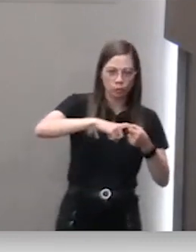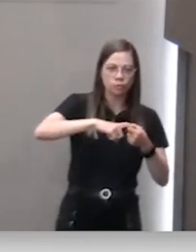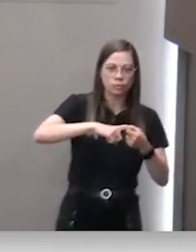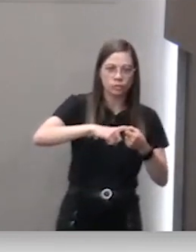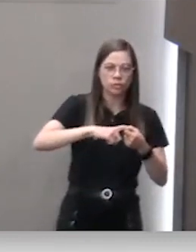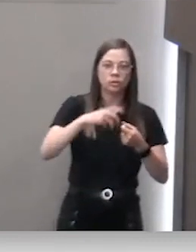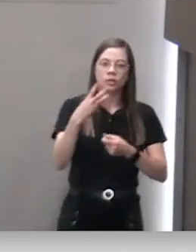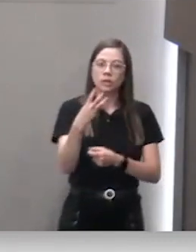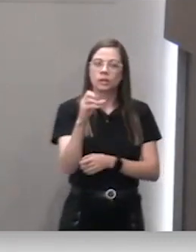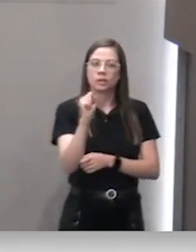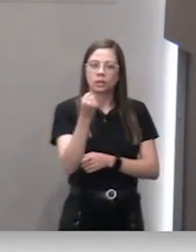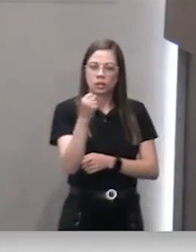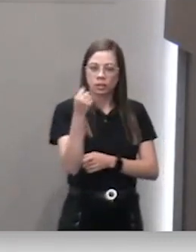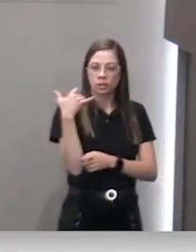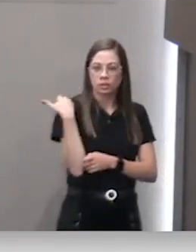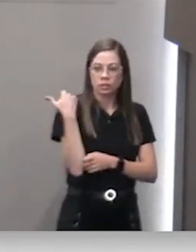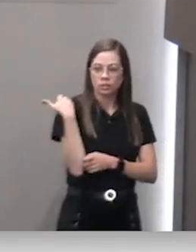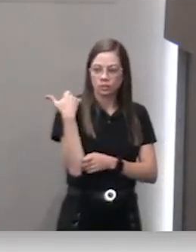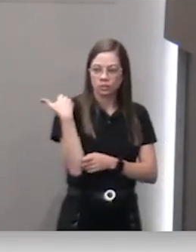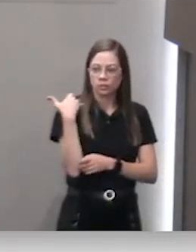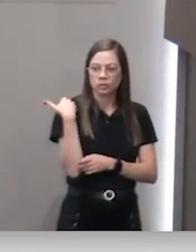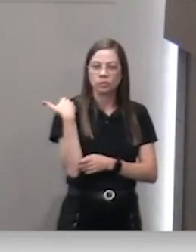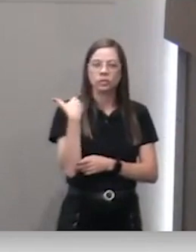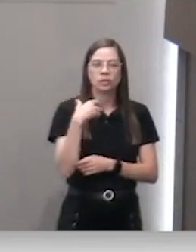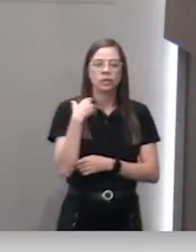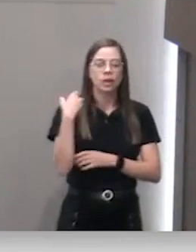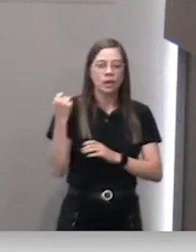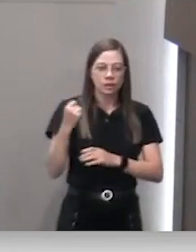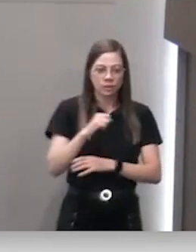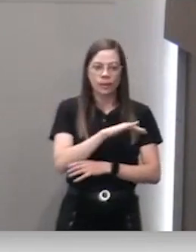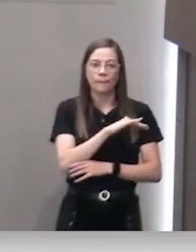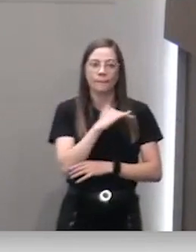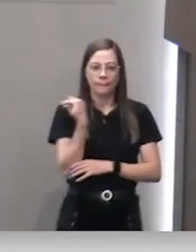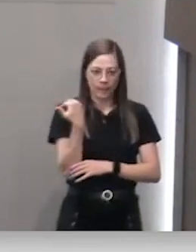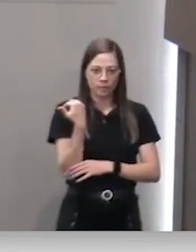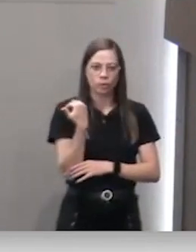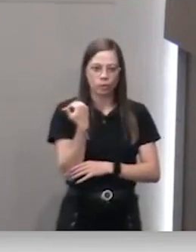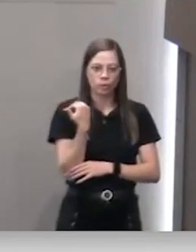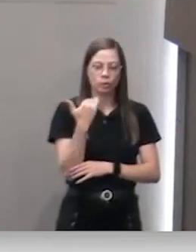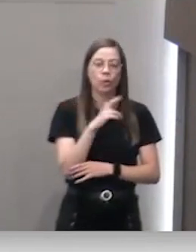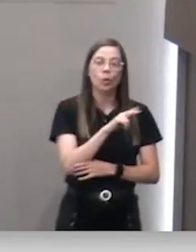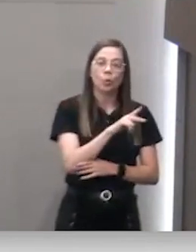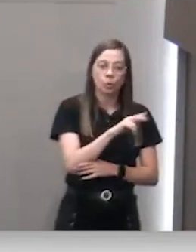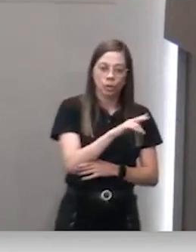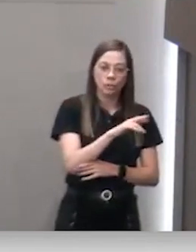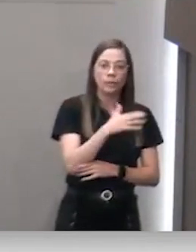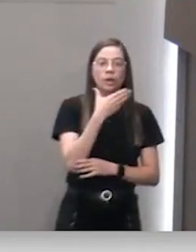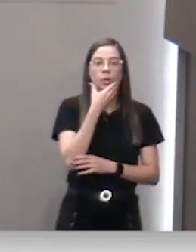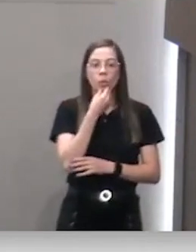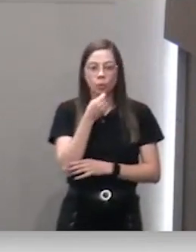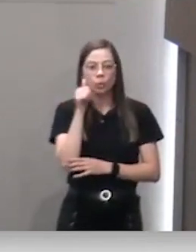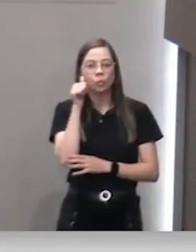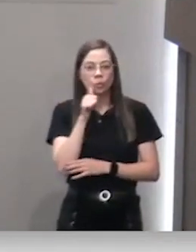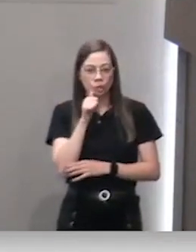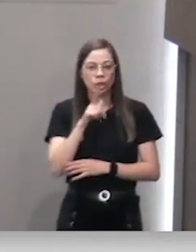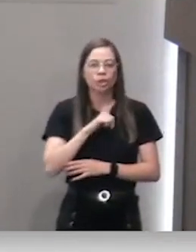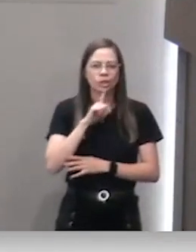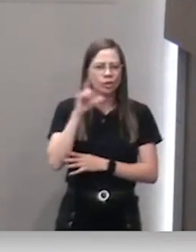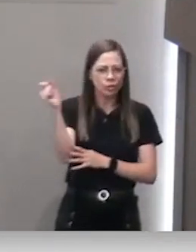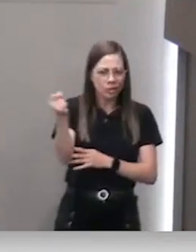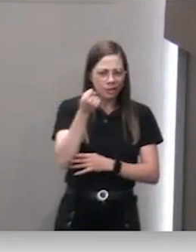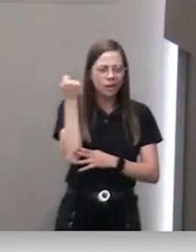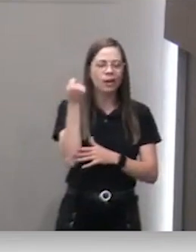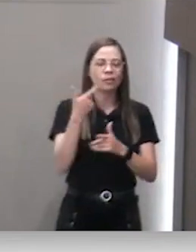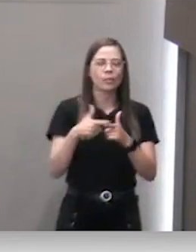aos 38 anos de idade, ele se suicidou. Seu irmão tinha se suicidado e a mãe e o pai tinham graves problemas de